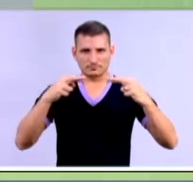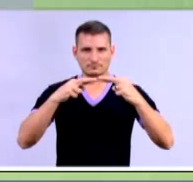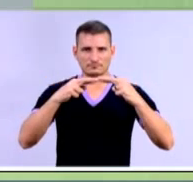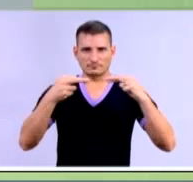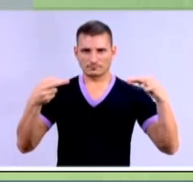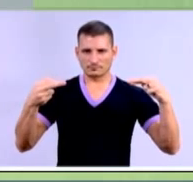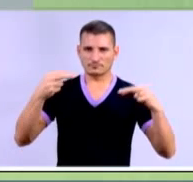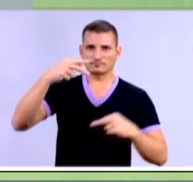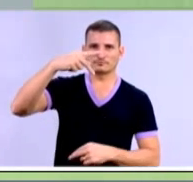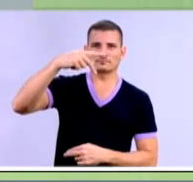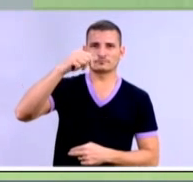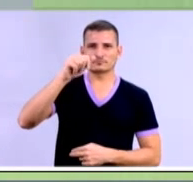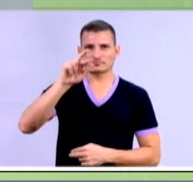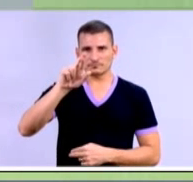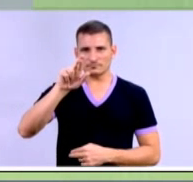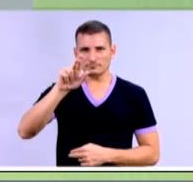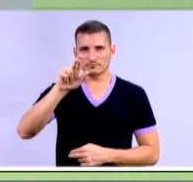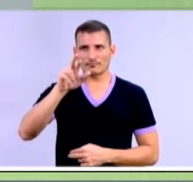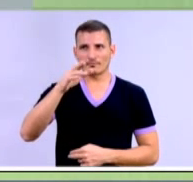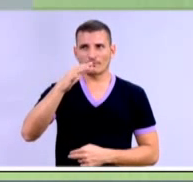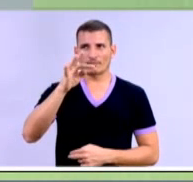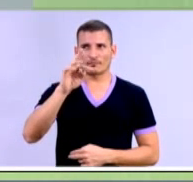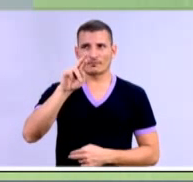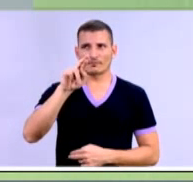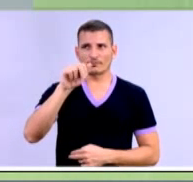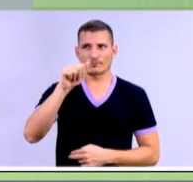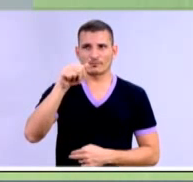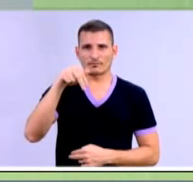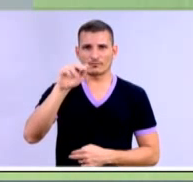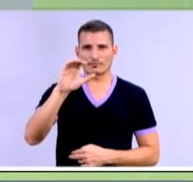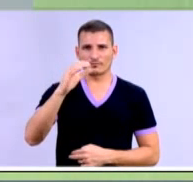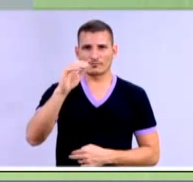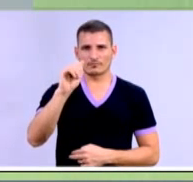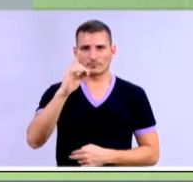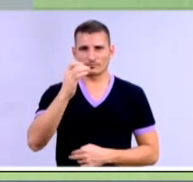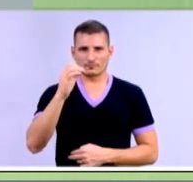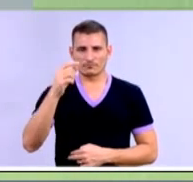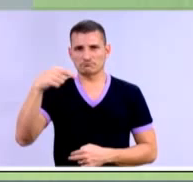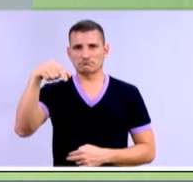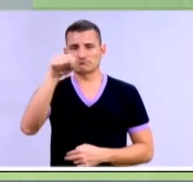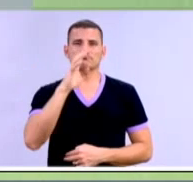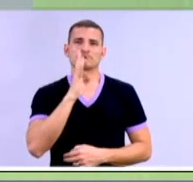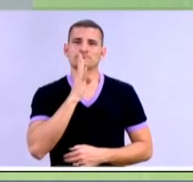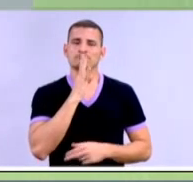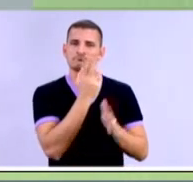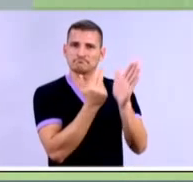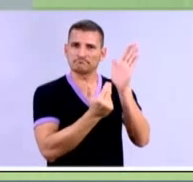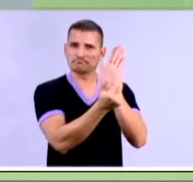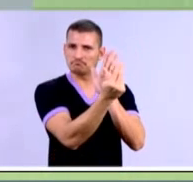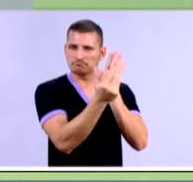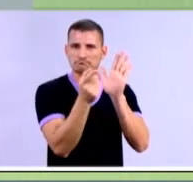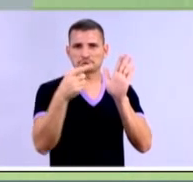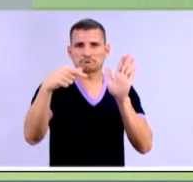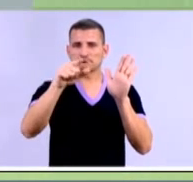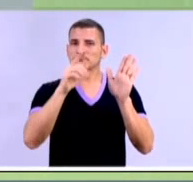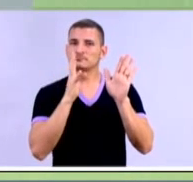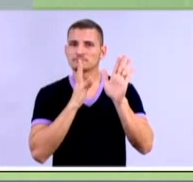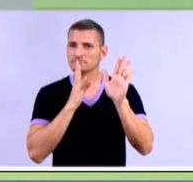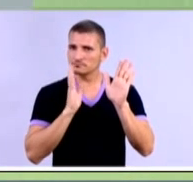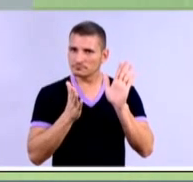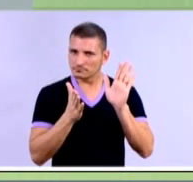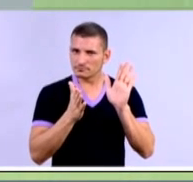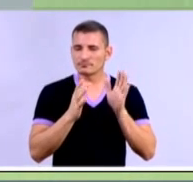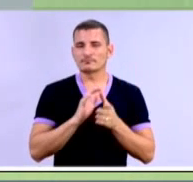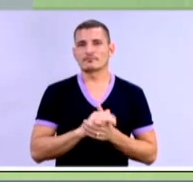entender um pouquinho o que é. Acompanhe na imagem. Vocês já devem ter conhecido essa imagem aí. Um conector de cabo de par